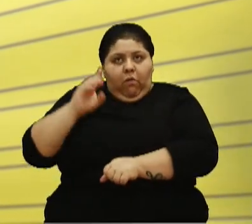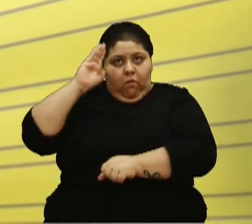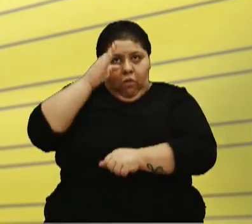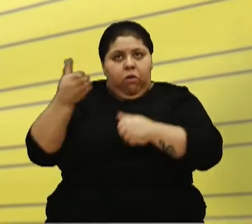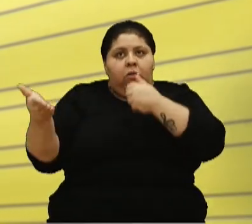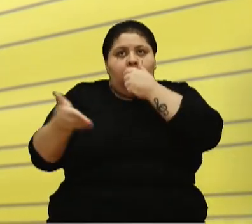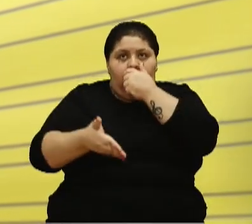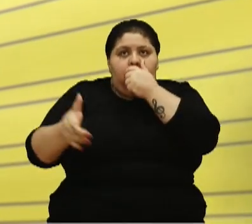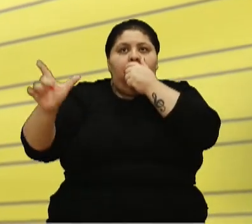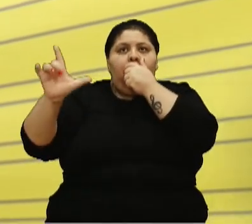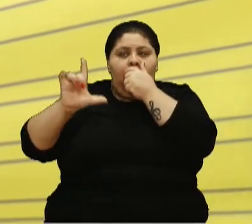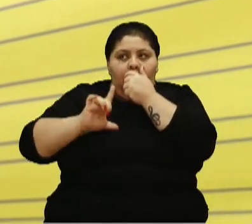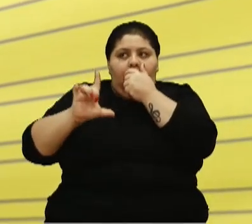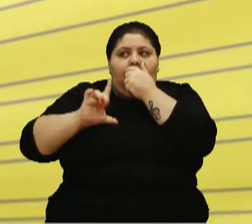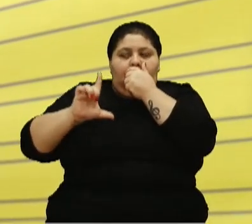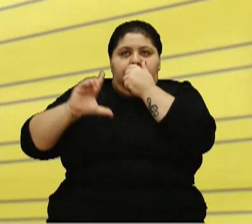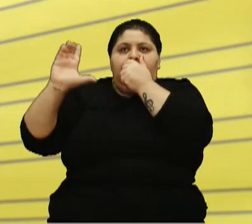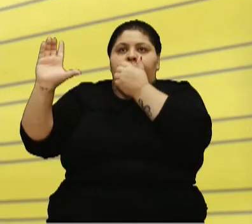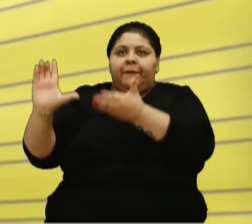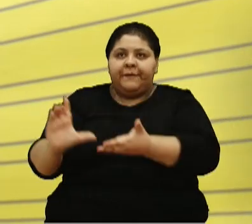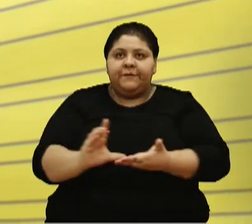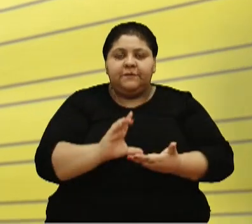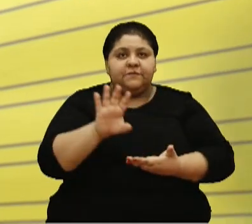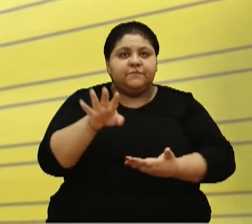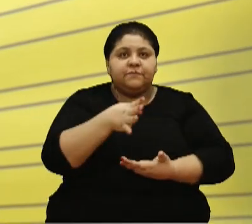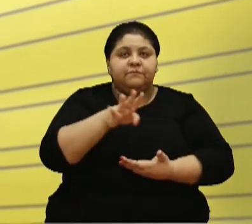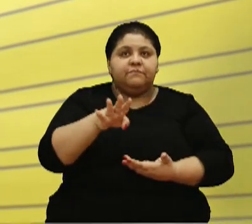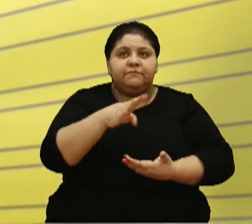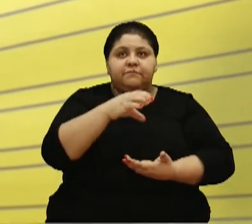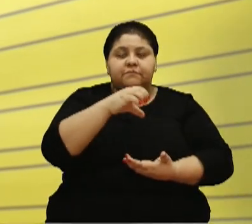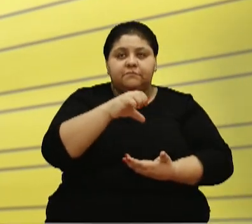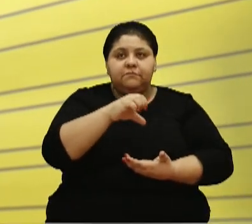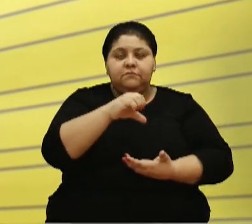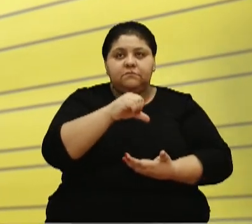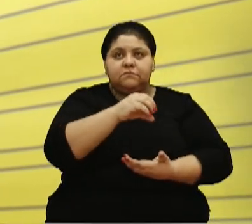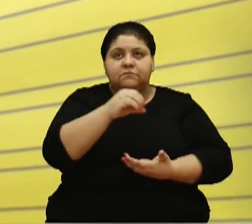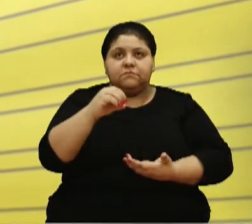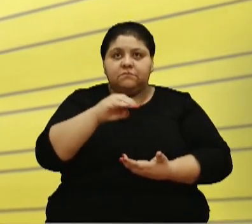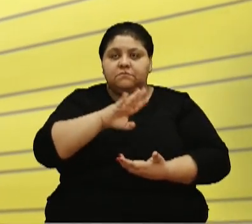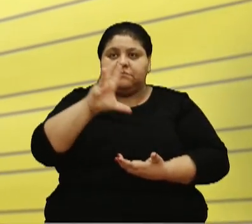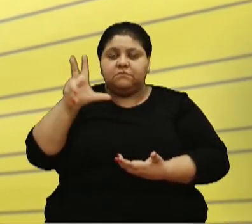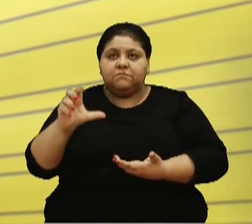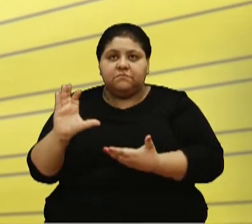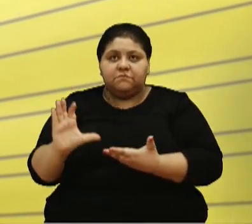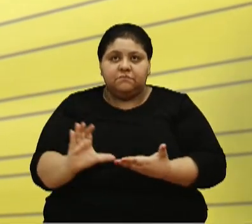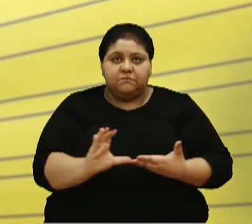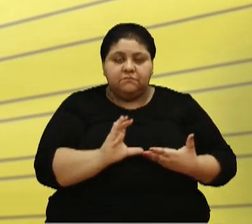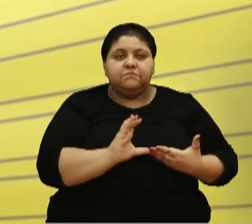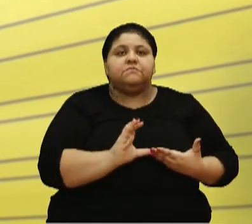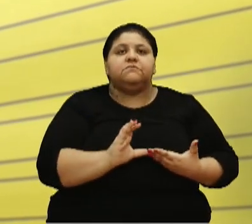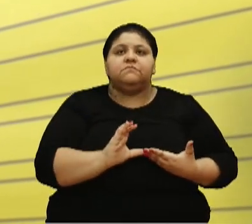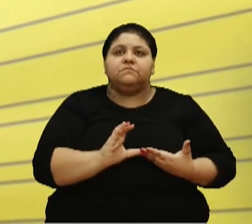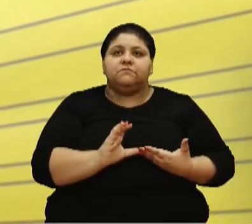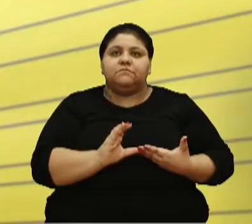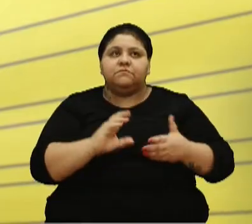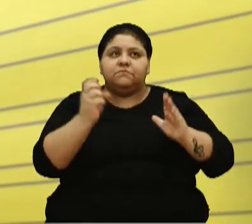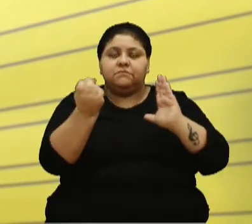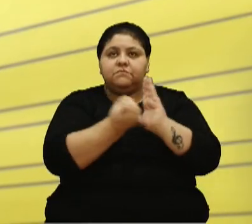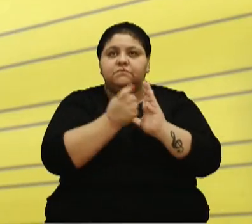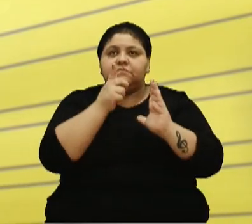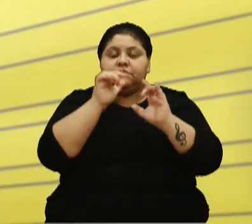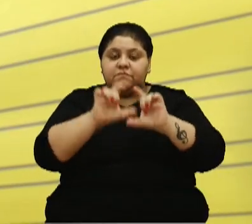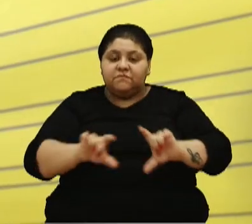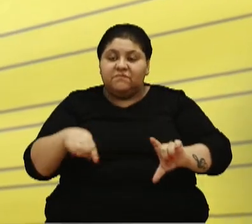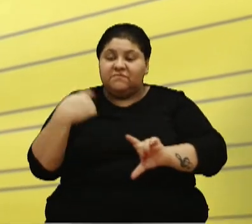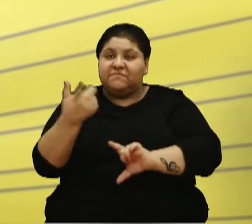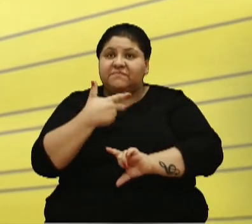hoje teremos investimentos, cerca de 900 bilhões de reais investidos para o marco do saneamento básico.